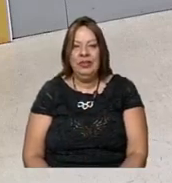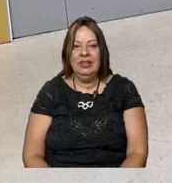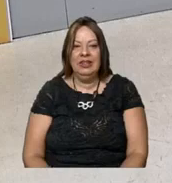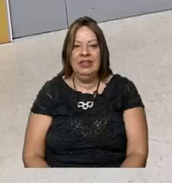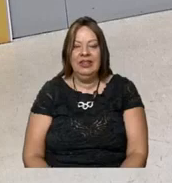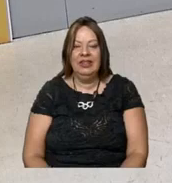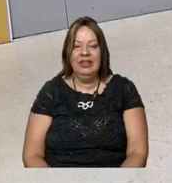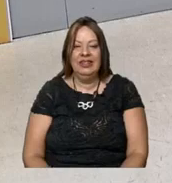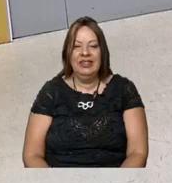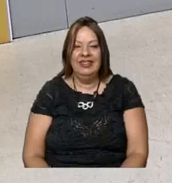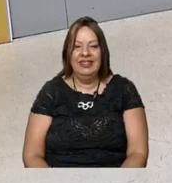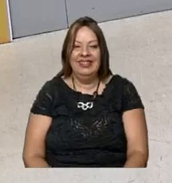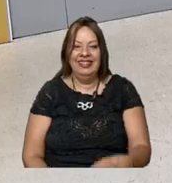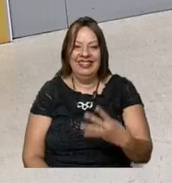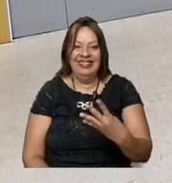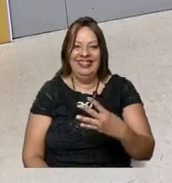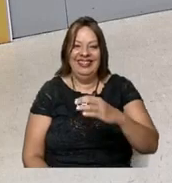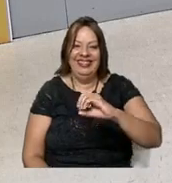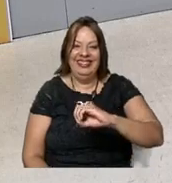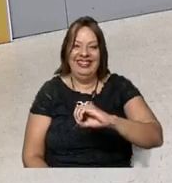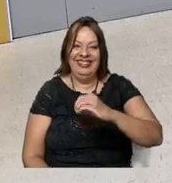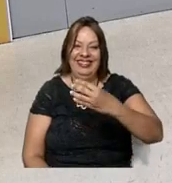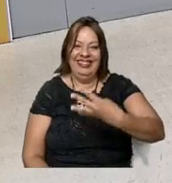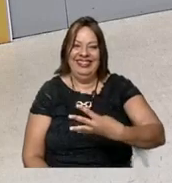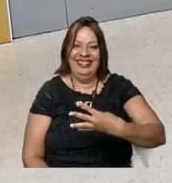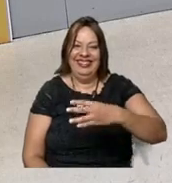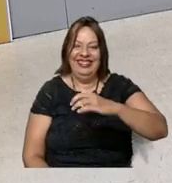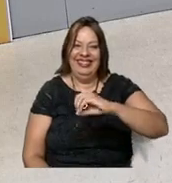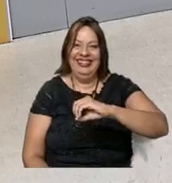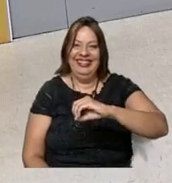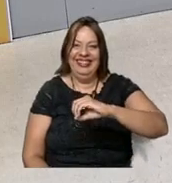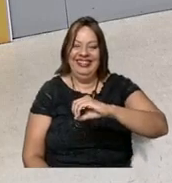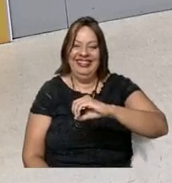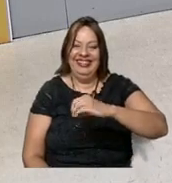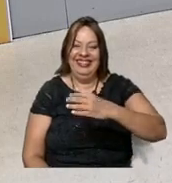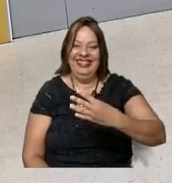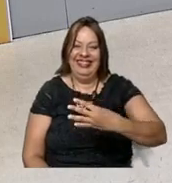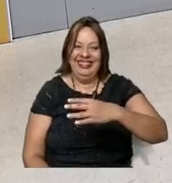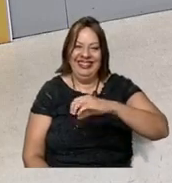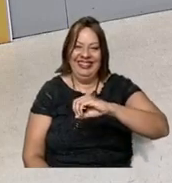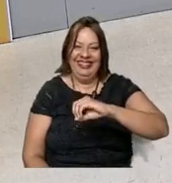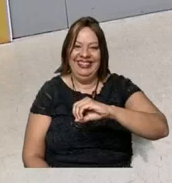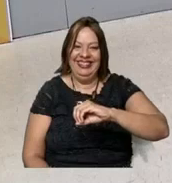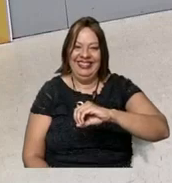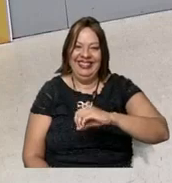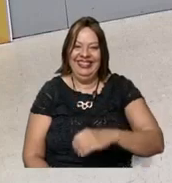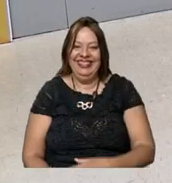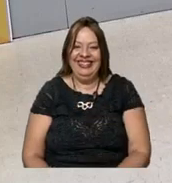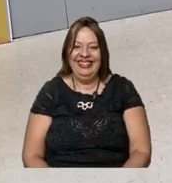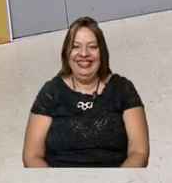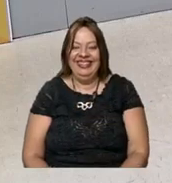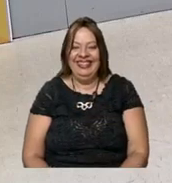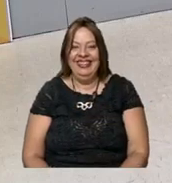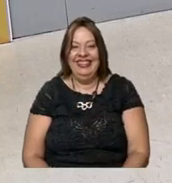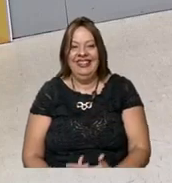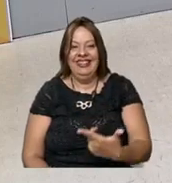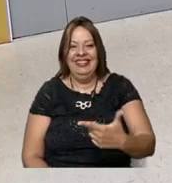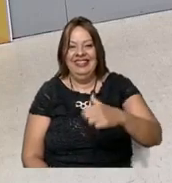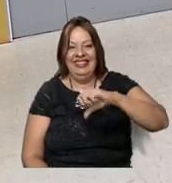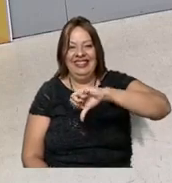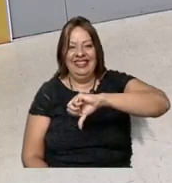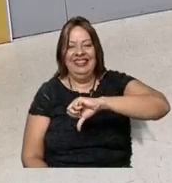27, 28 e agora 40. Já marcou? Marque 29